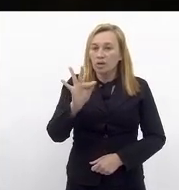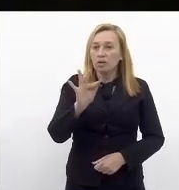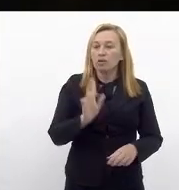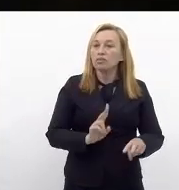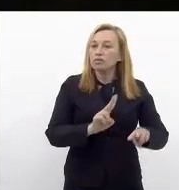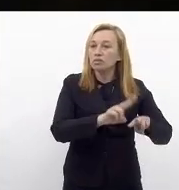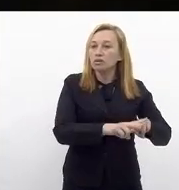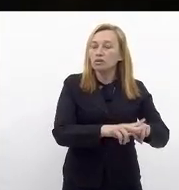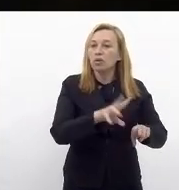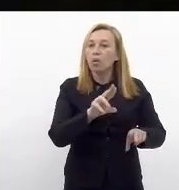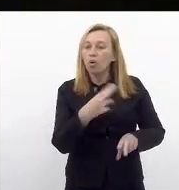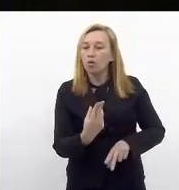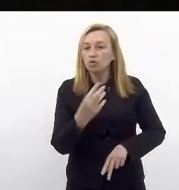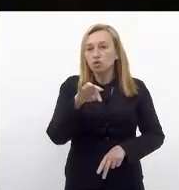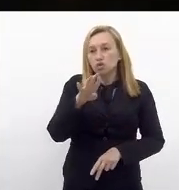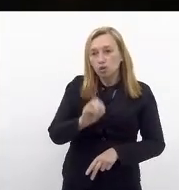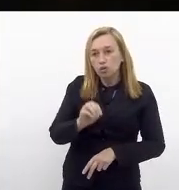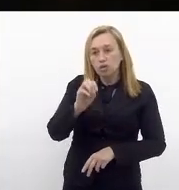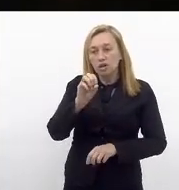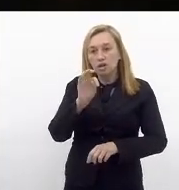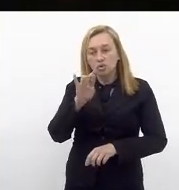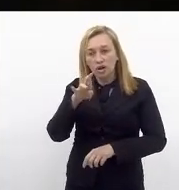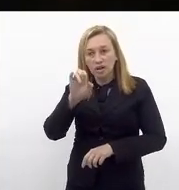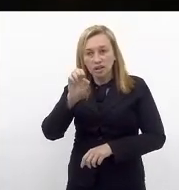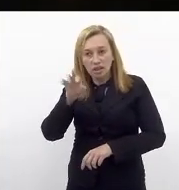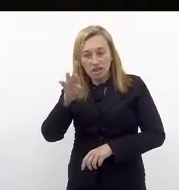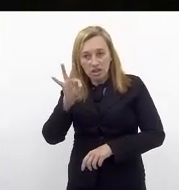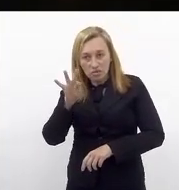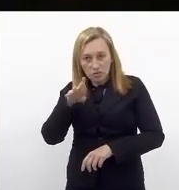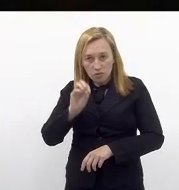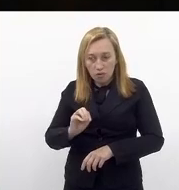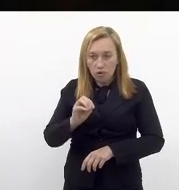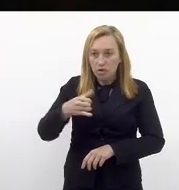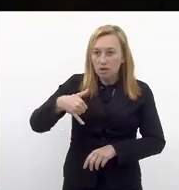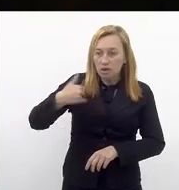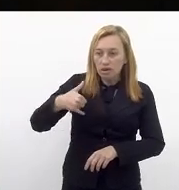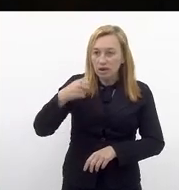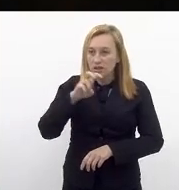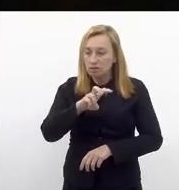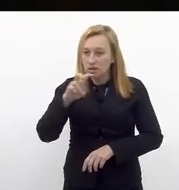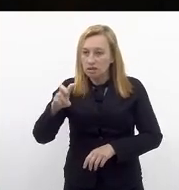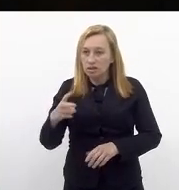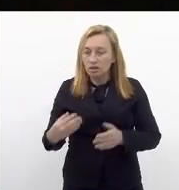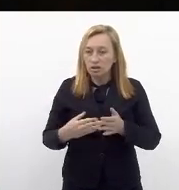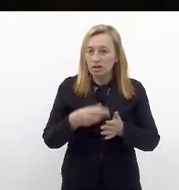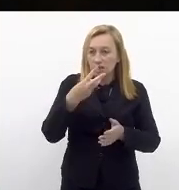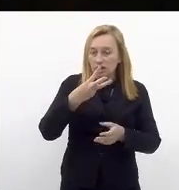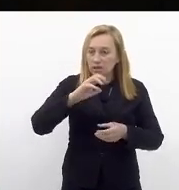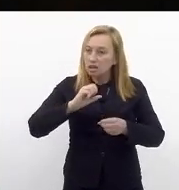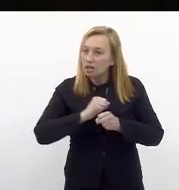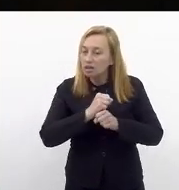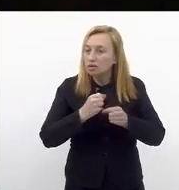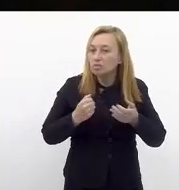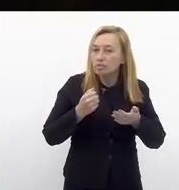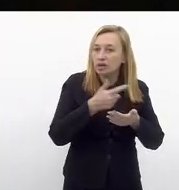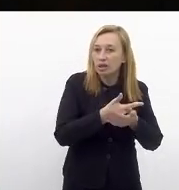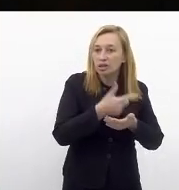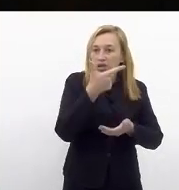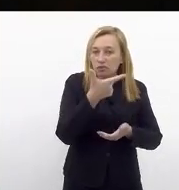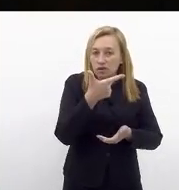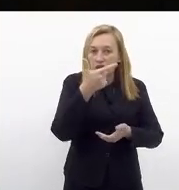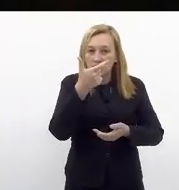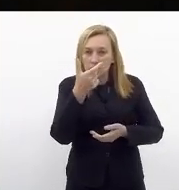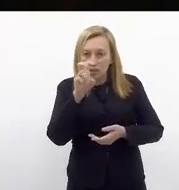ou socioeducativo aos 55 anos de idade com 30 anos de contribuição e